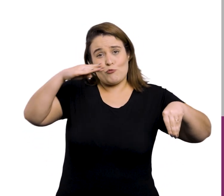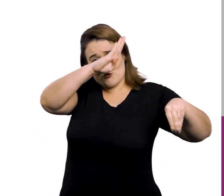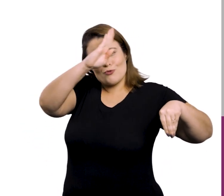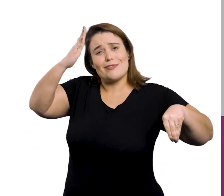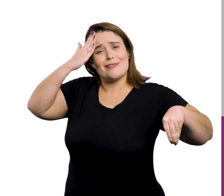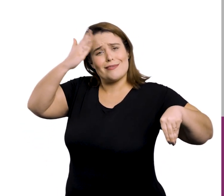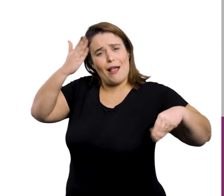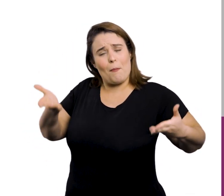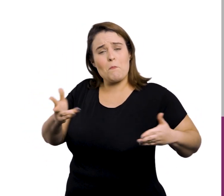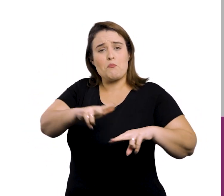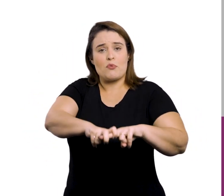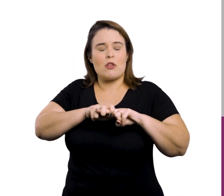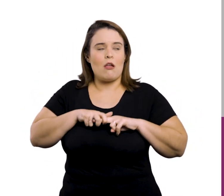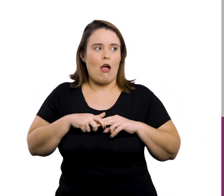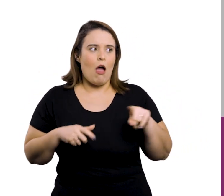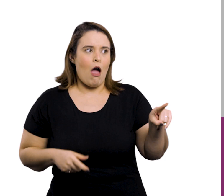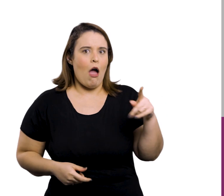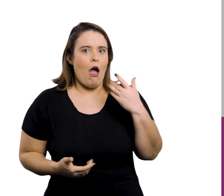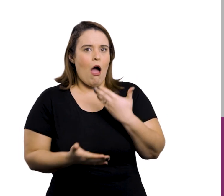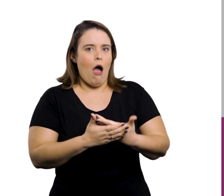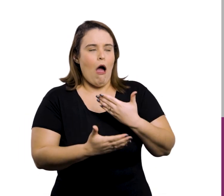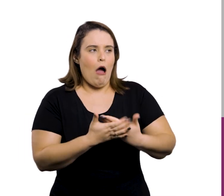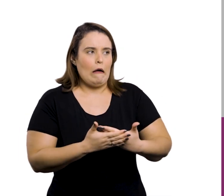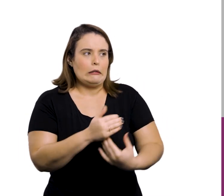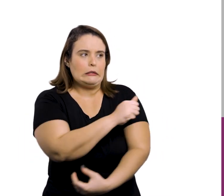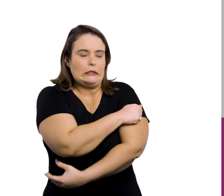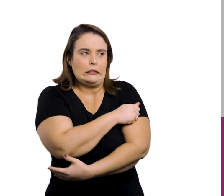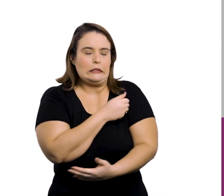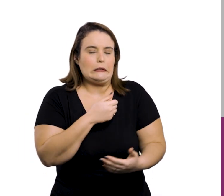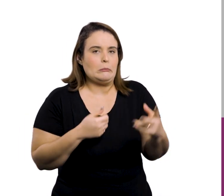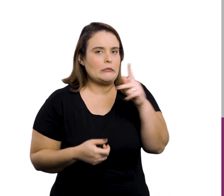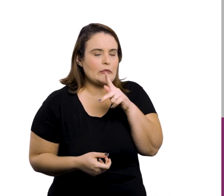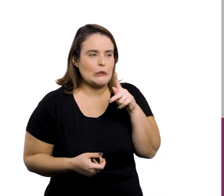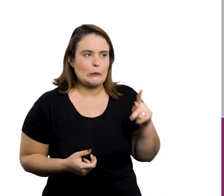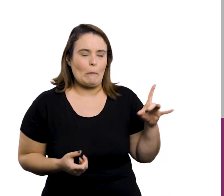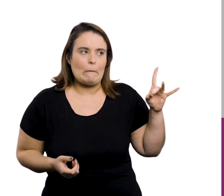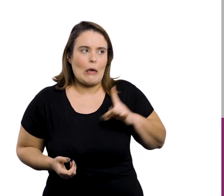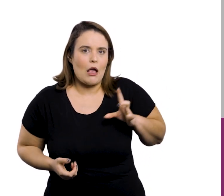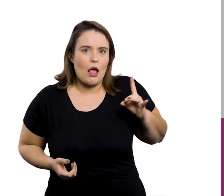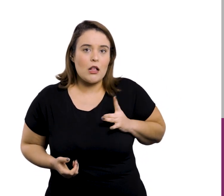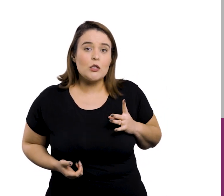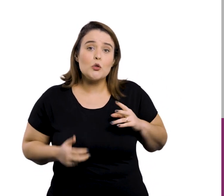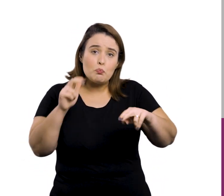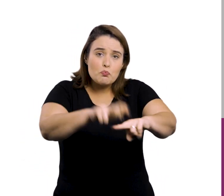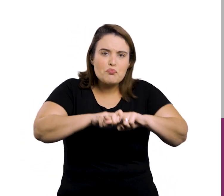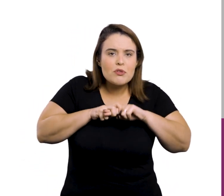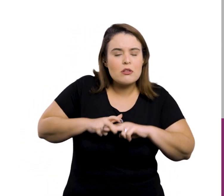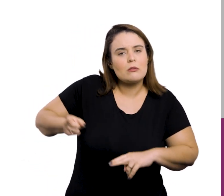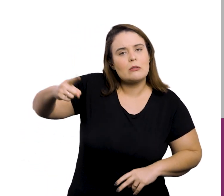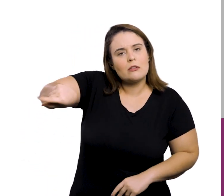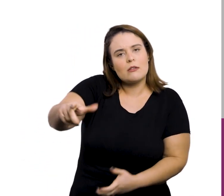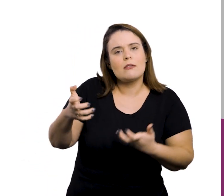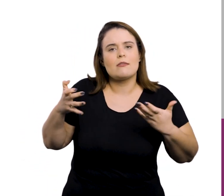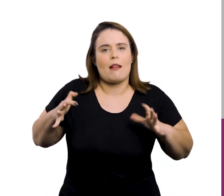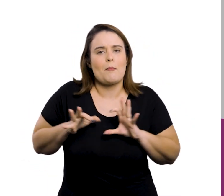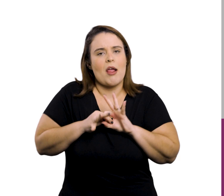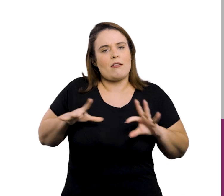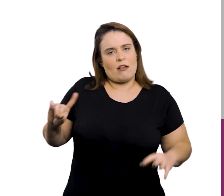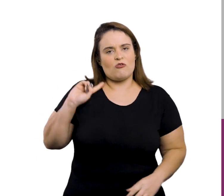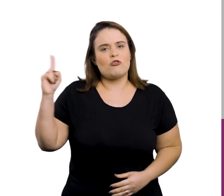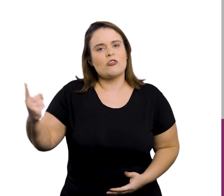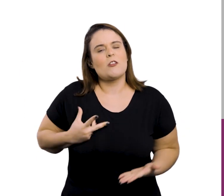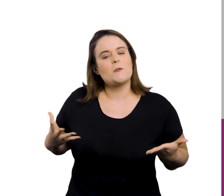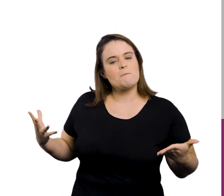país. É por isso que eles têm tanto medo de estudantes e professores. É por isso que eles querem sequestrar a